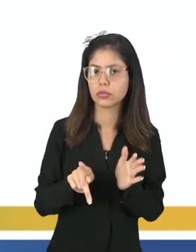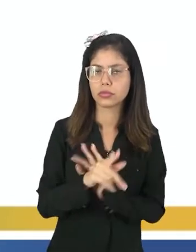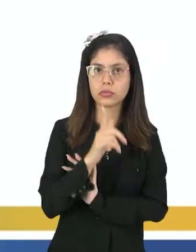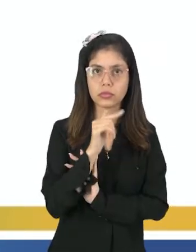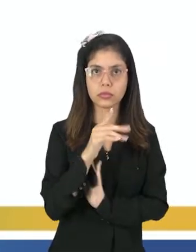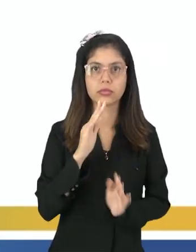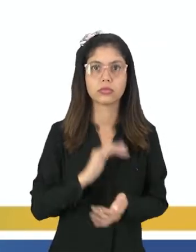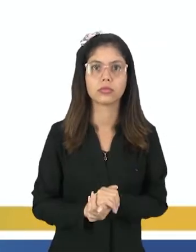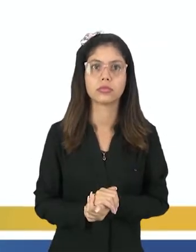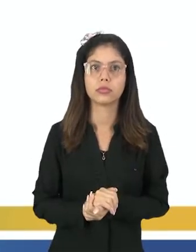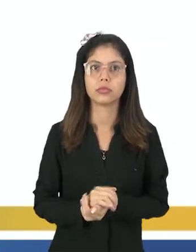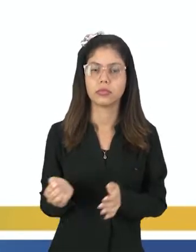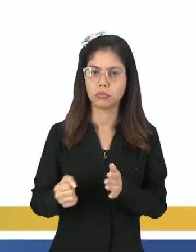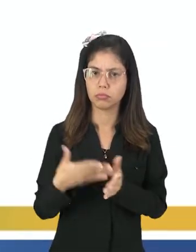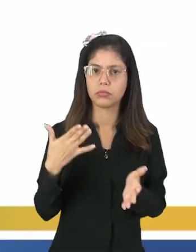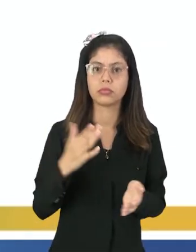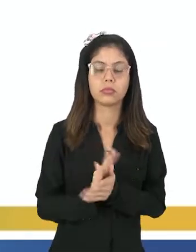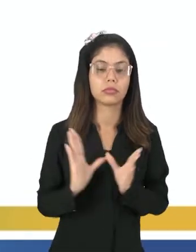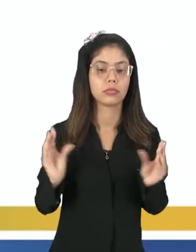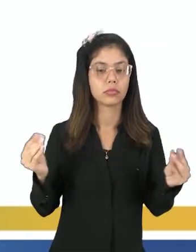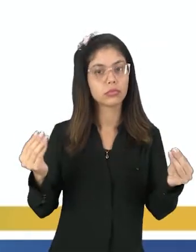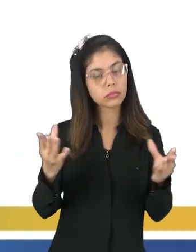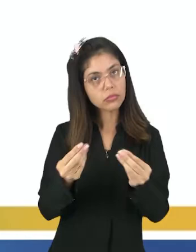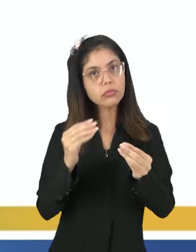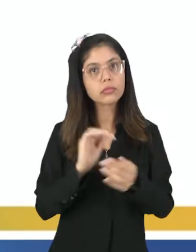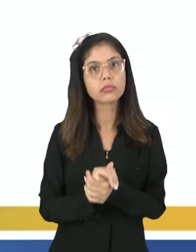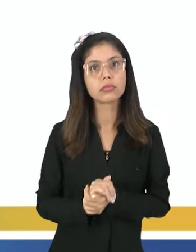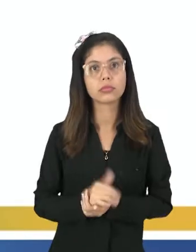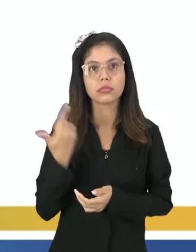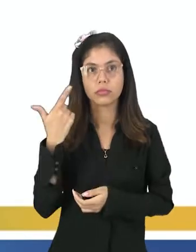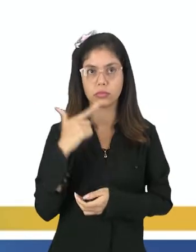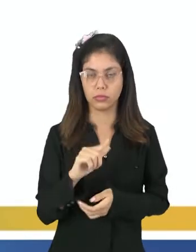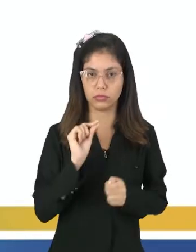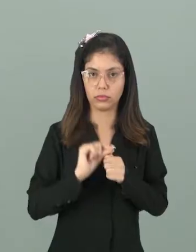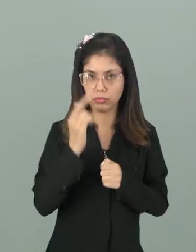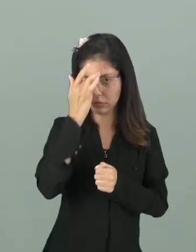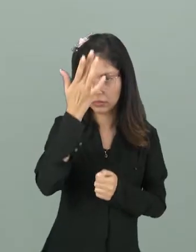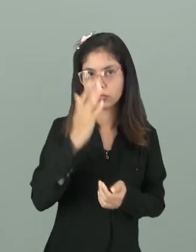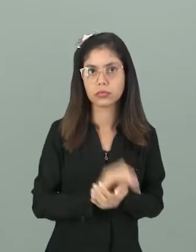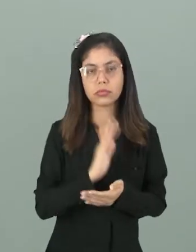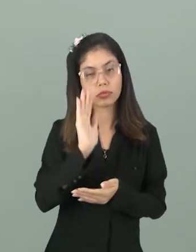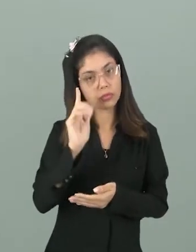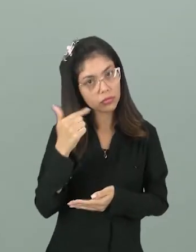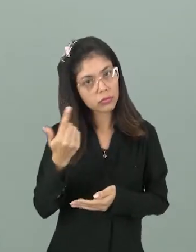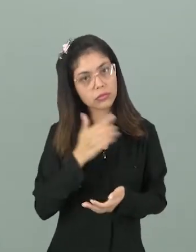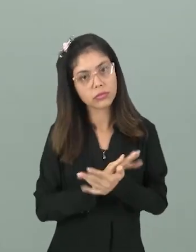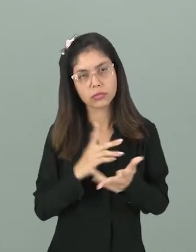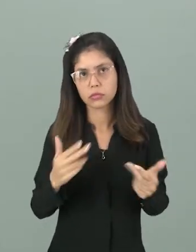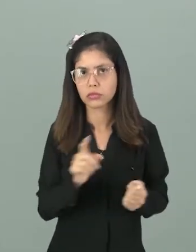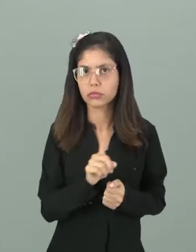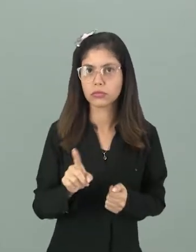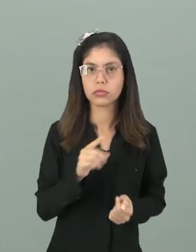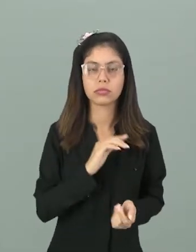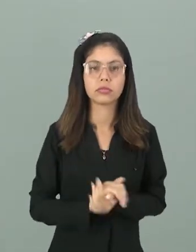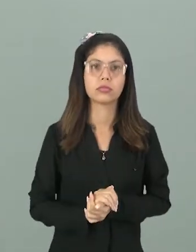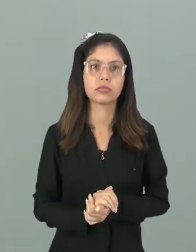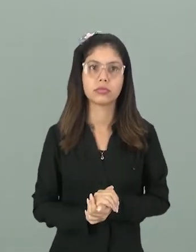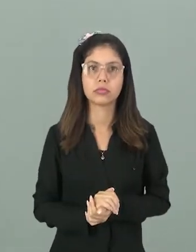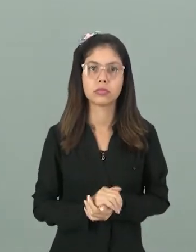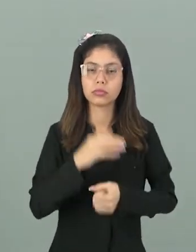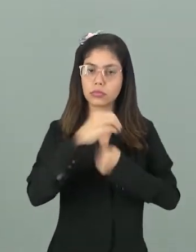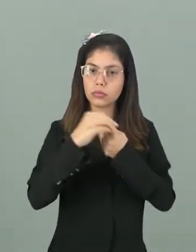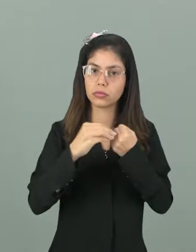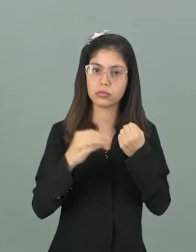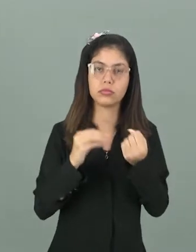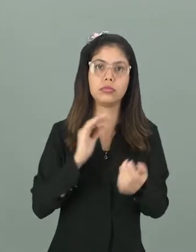líquido. Muitas substâncias conseguem fazer isso com uma certa facilidade, já outras não conseguem. E as